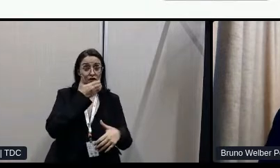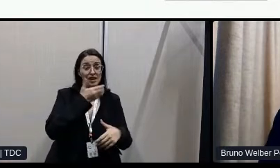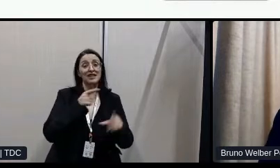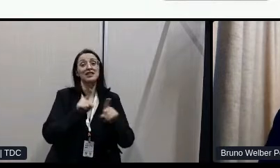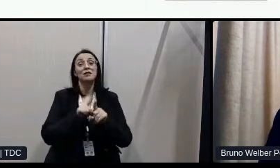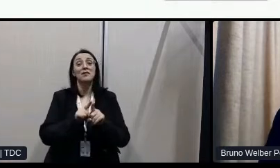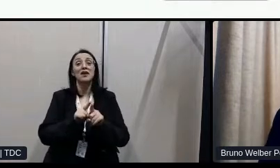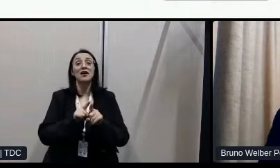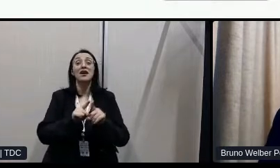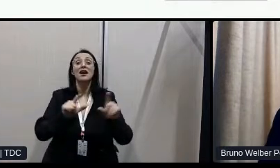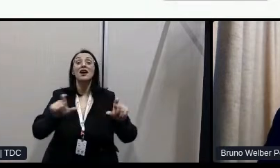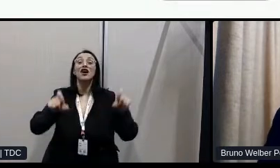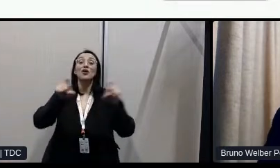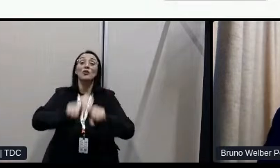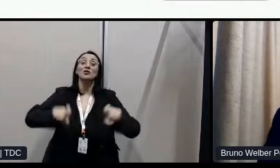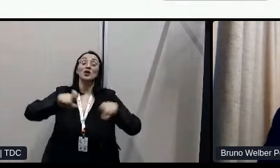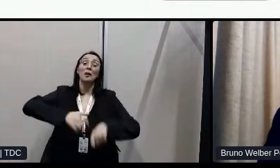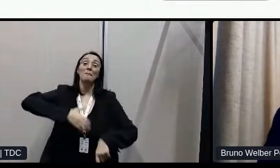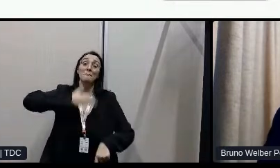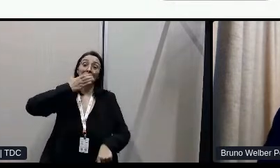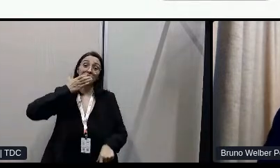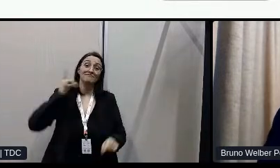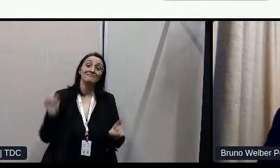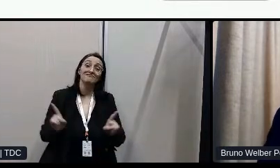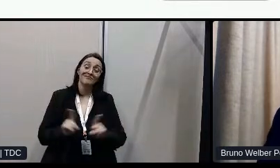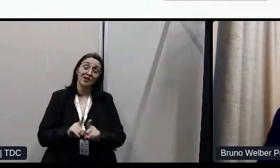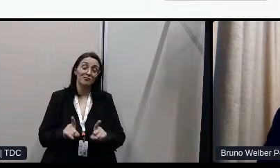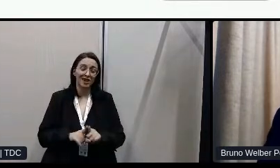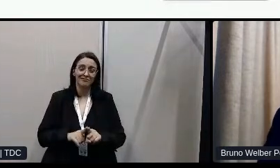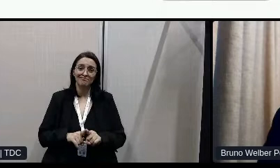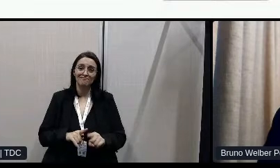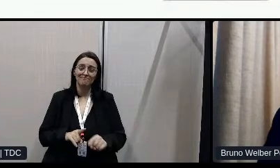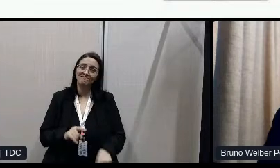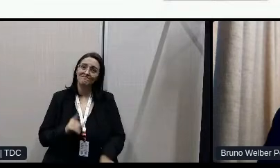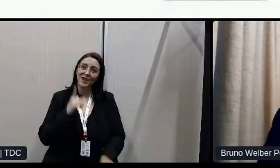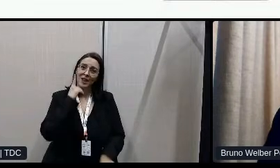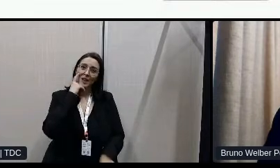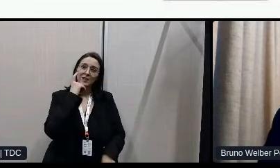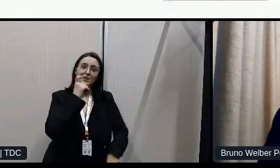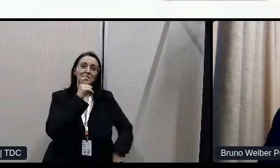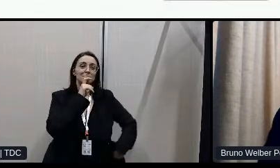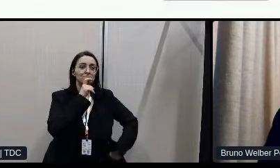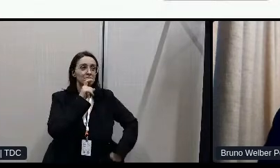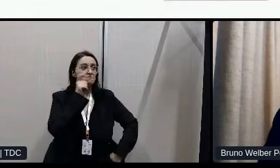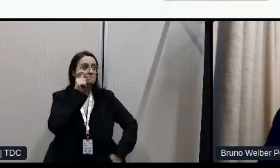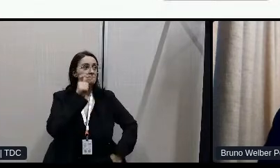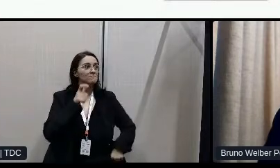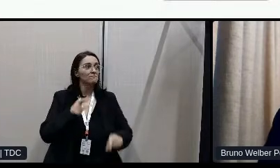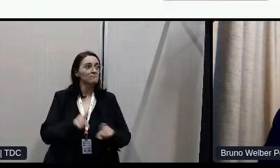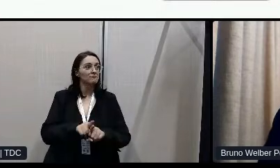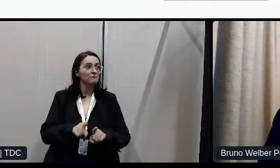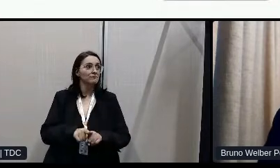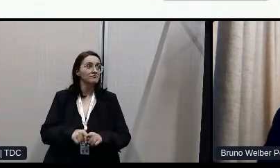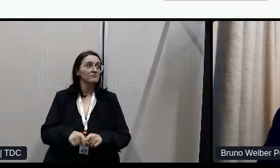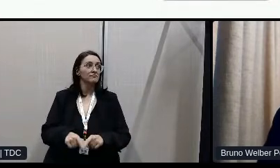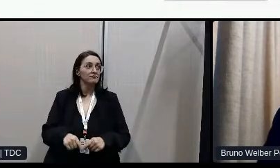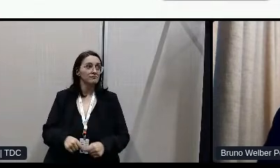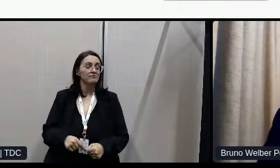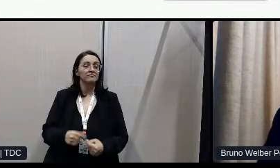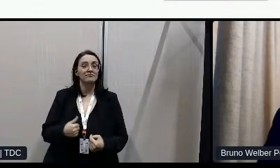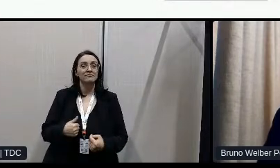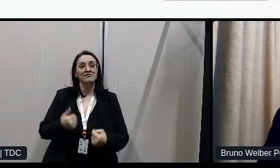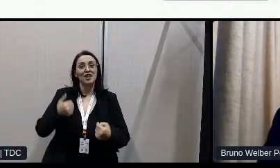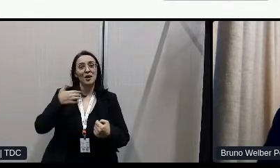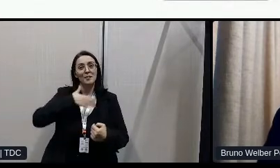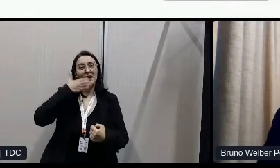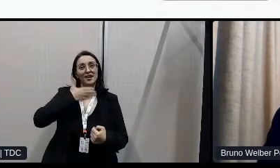também. É peculiar isso, né, porque a gente entende, geralmente as pessoas que gostam do Mac, gostam